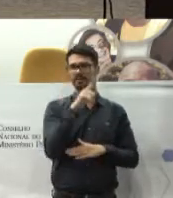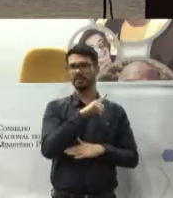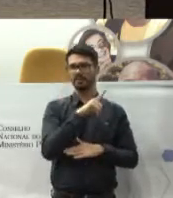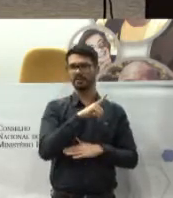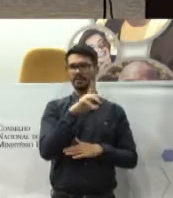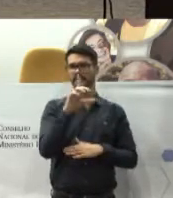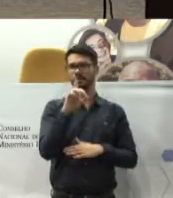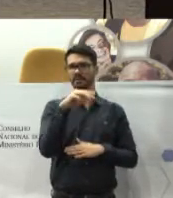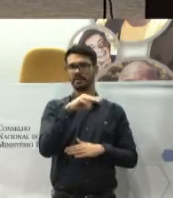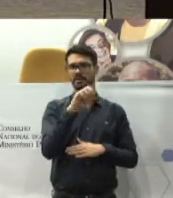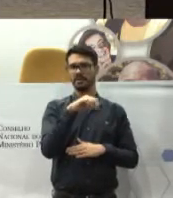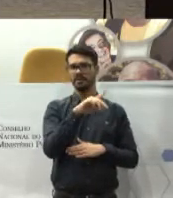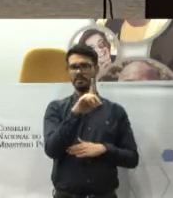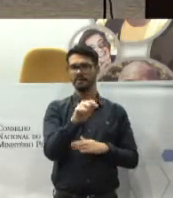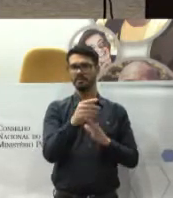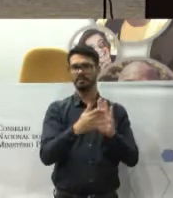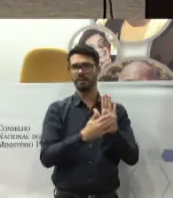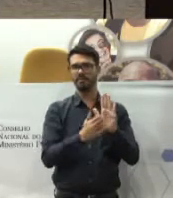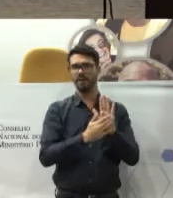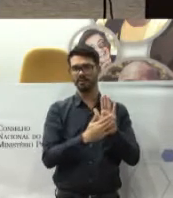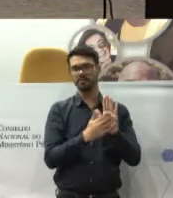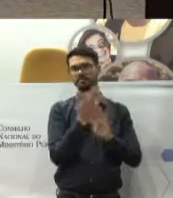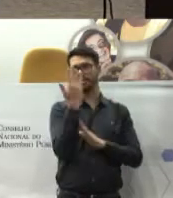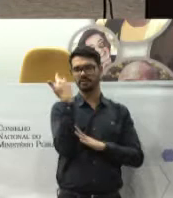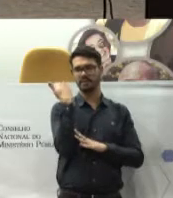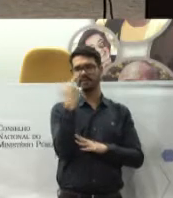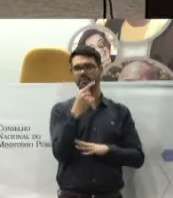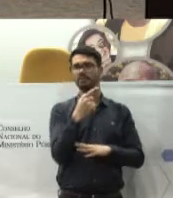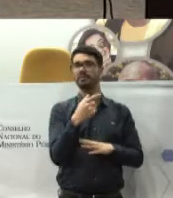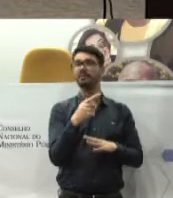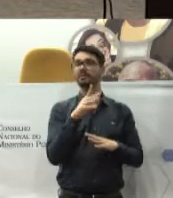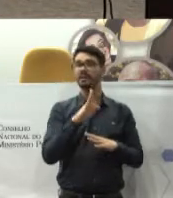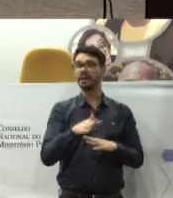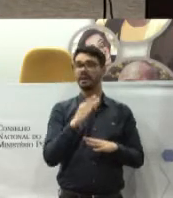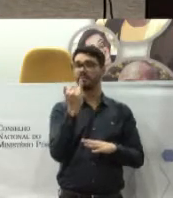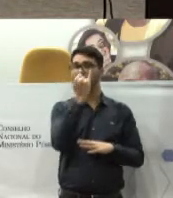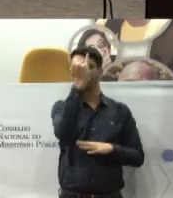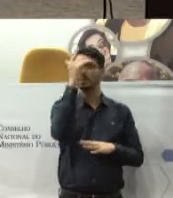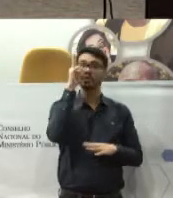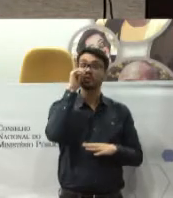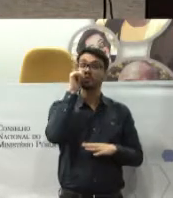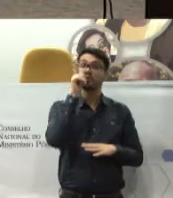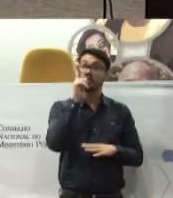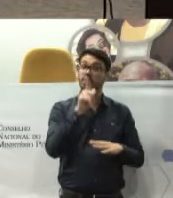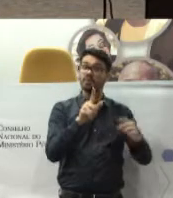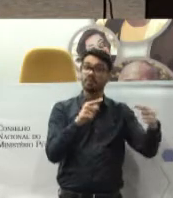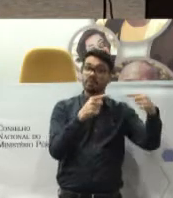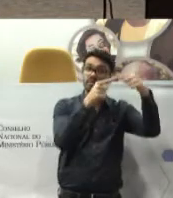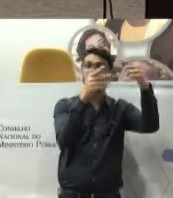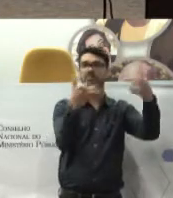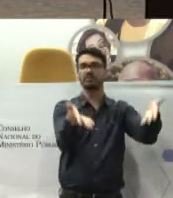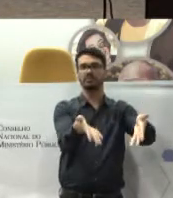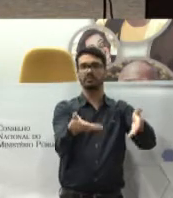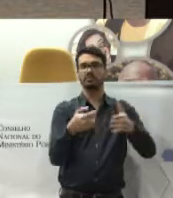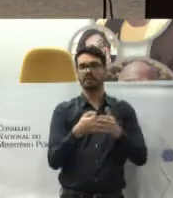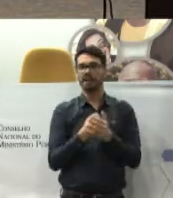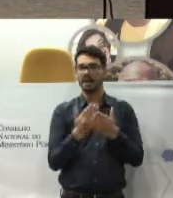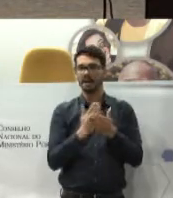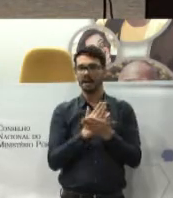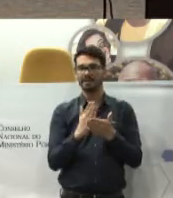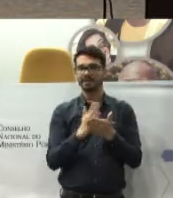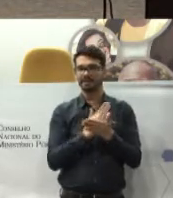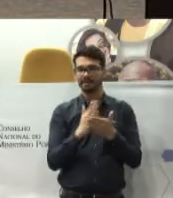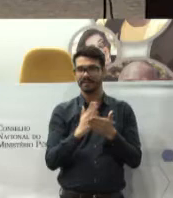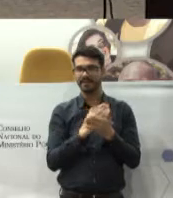demanda teve quando nós propusemos a ação, são relevantes para atingir esse objetivo. Muitas vezes nós temos que